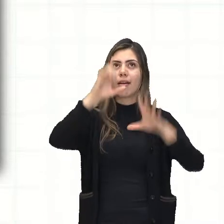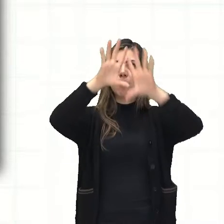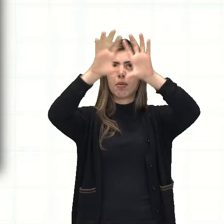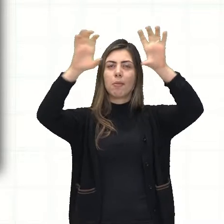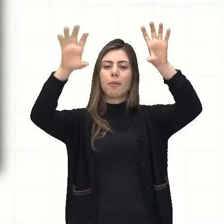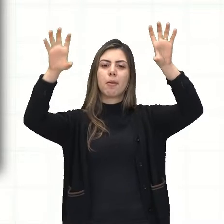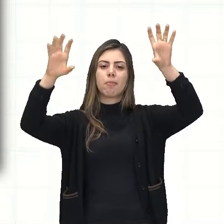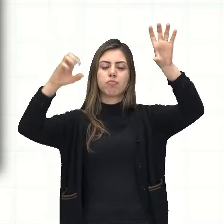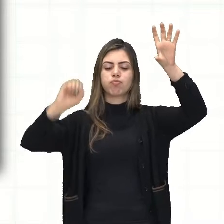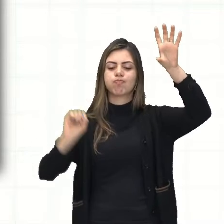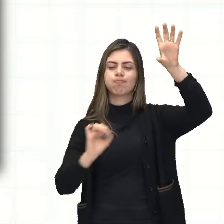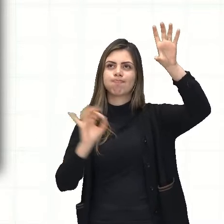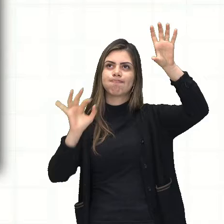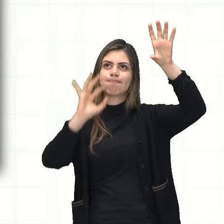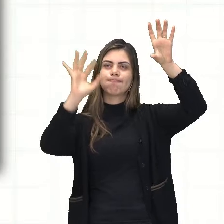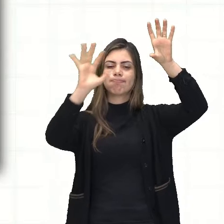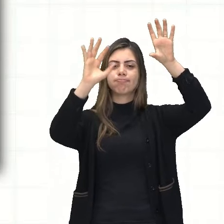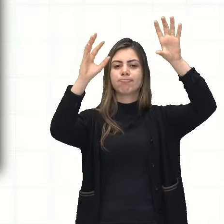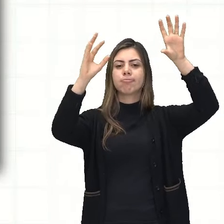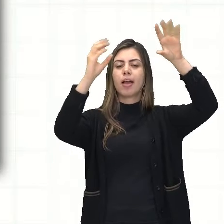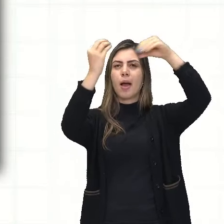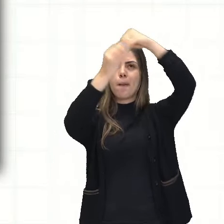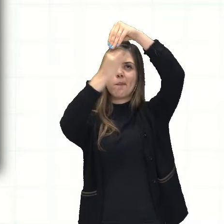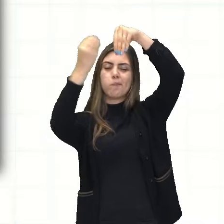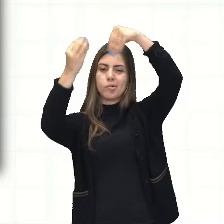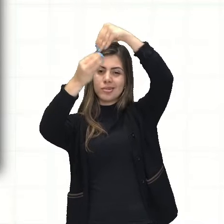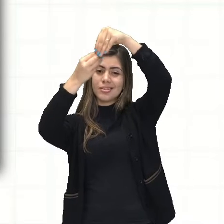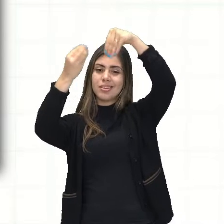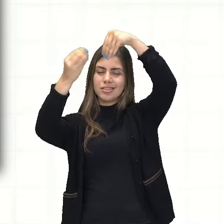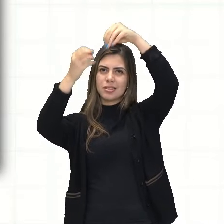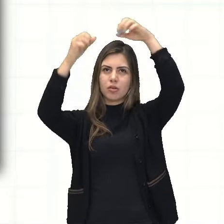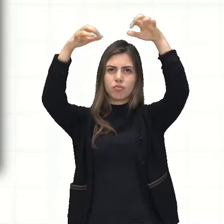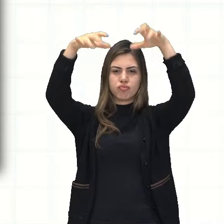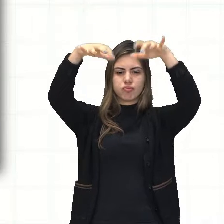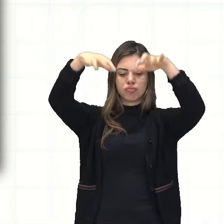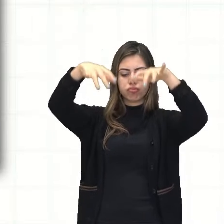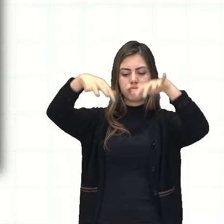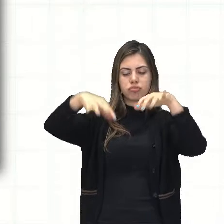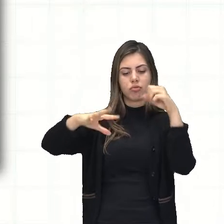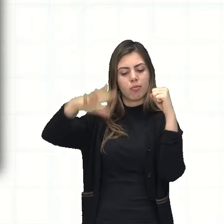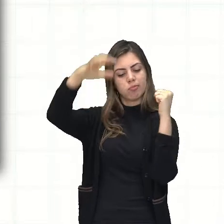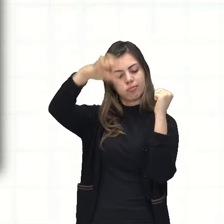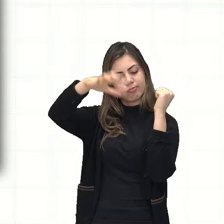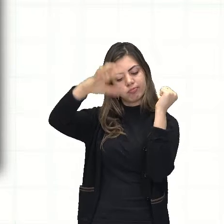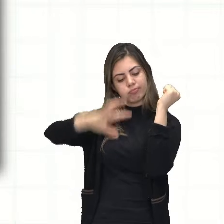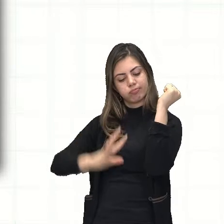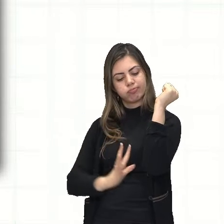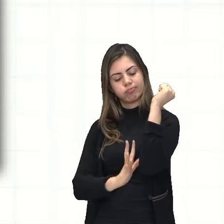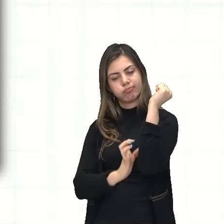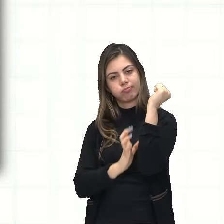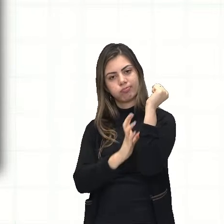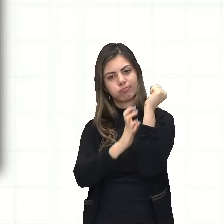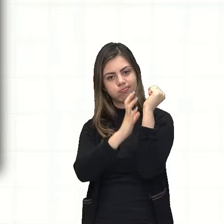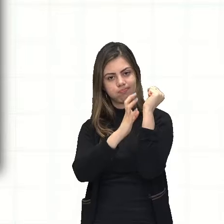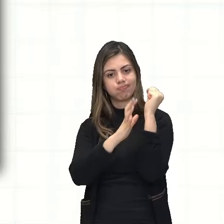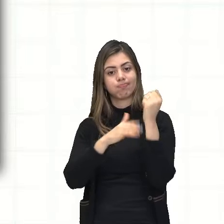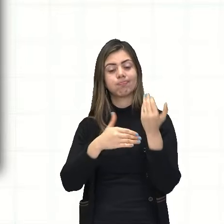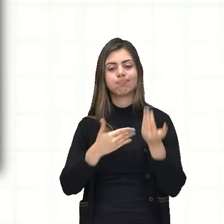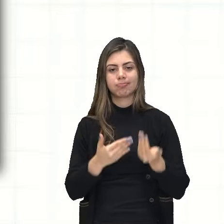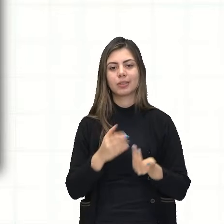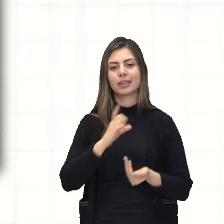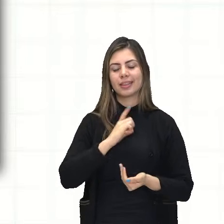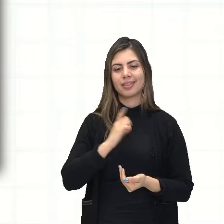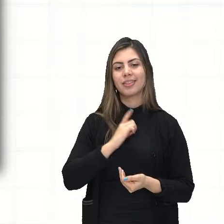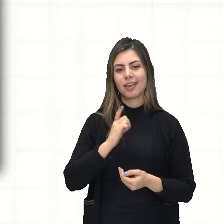químicas que ocorrem lá nas nuvens, essa chuva ela vem cheia de ácido sulfúrico